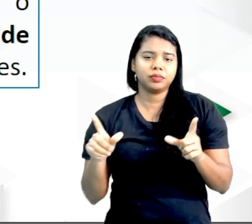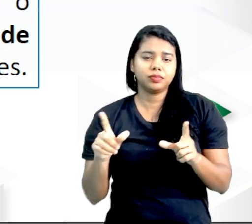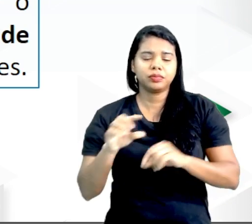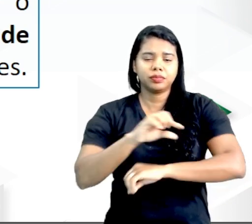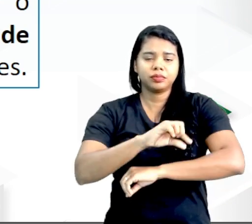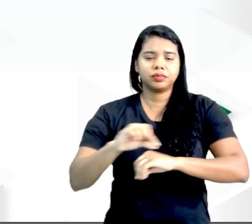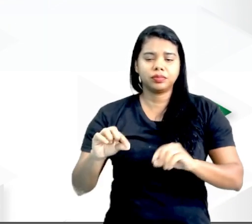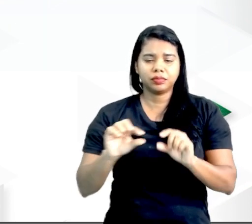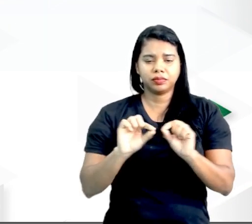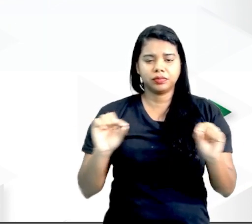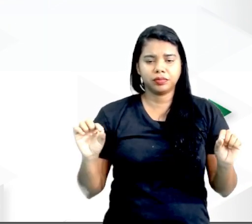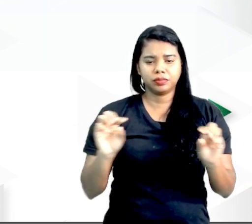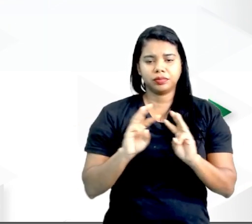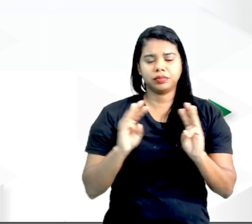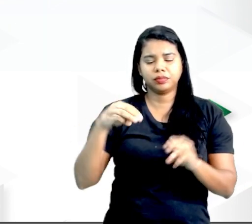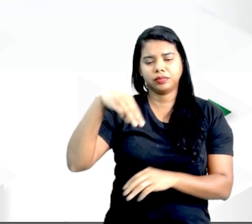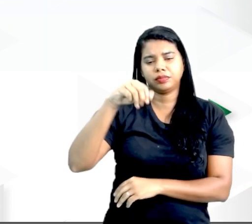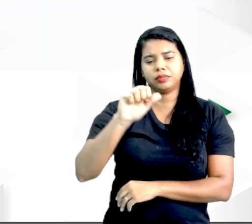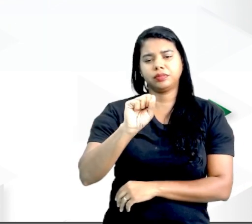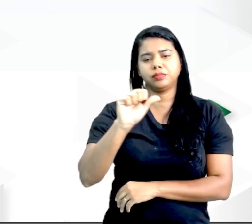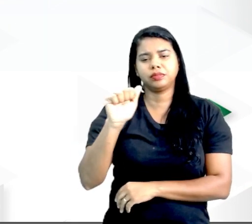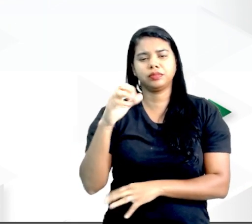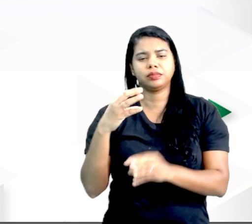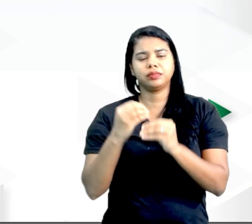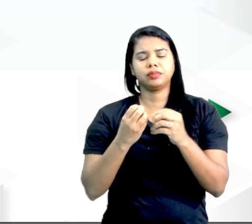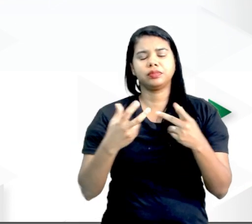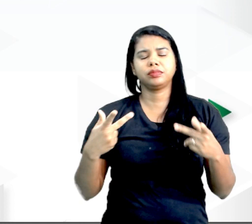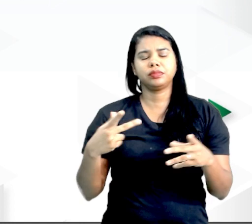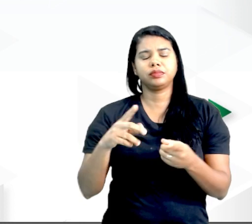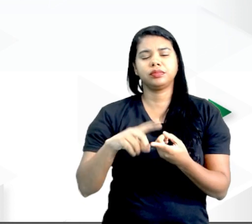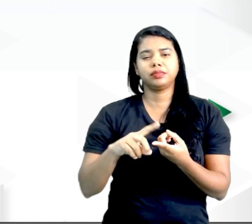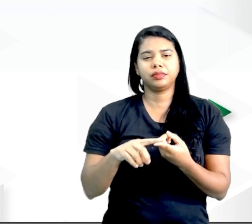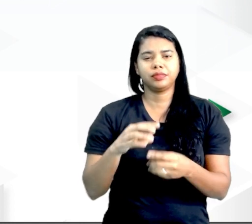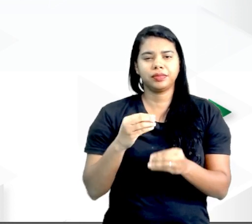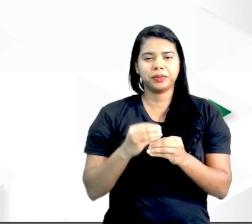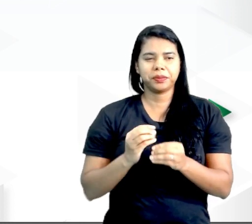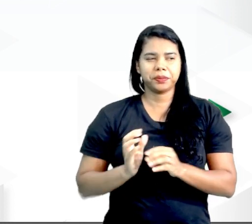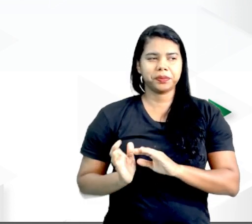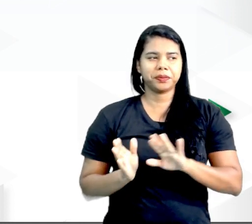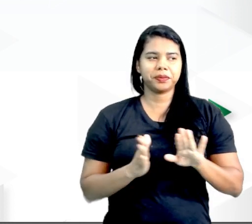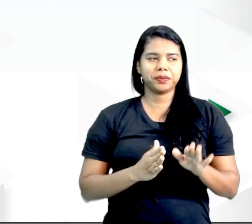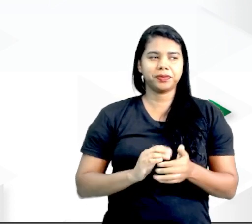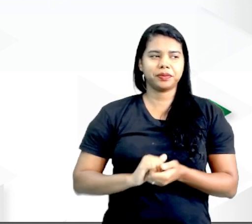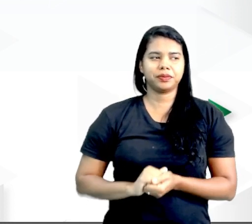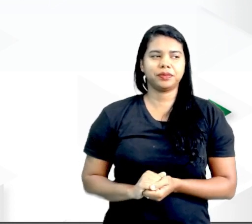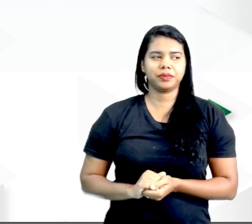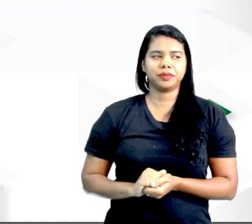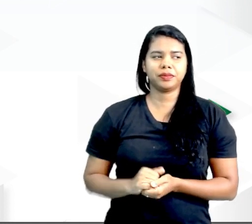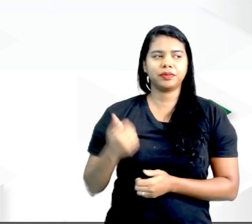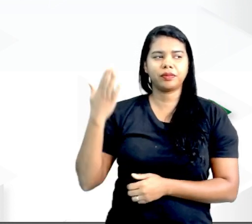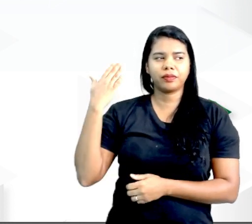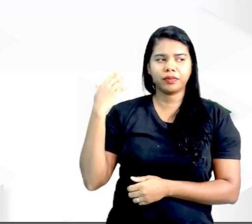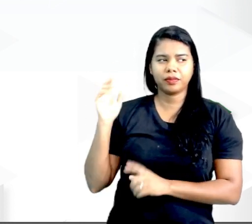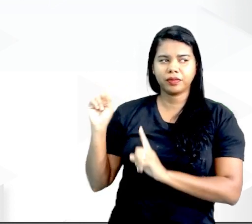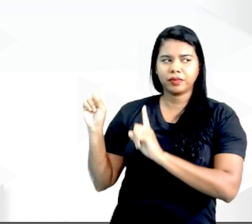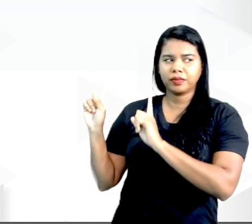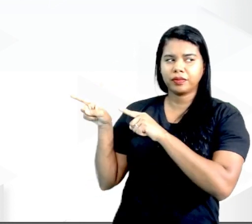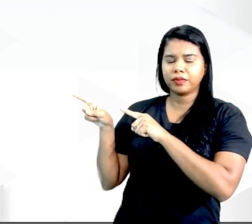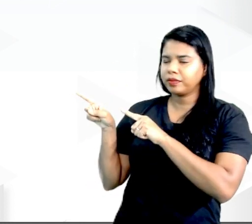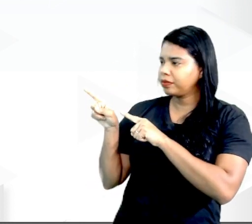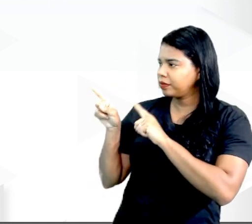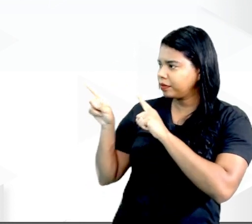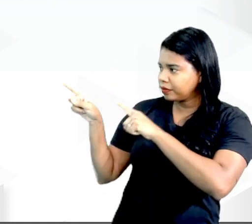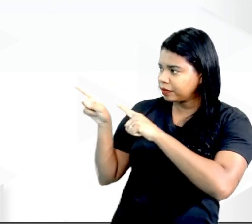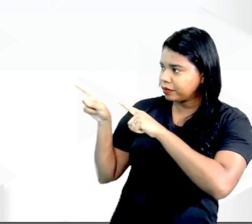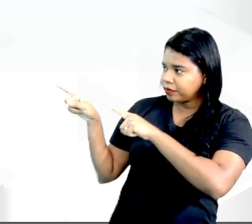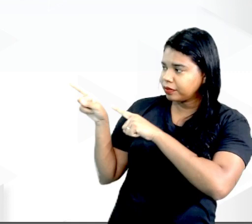comprimentos como a medição de massa, tá? Então, outras unidades utilizadas na época, muito, né, utilizadas,